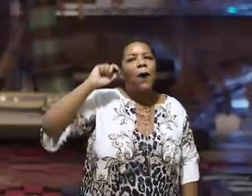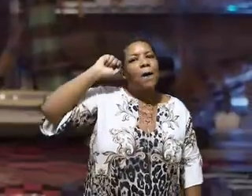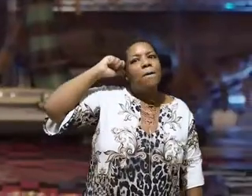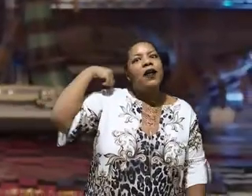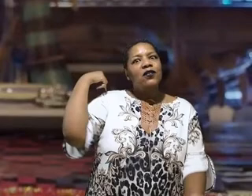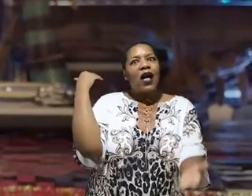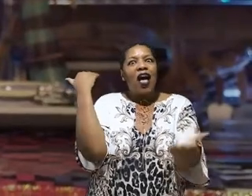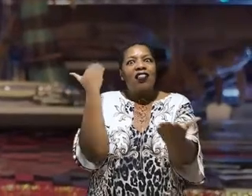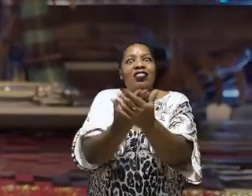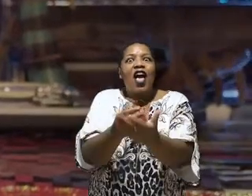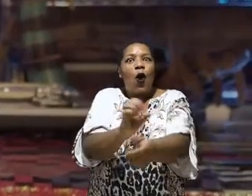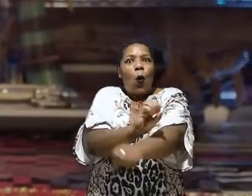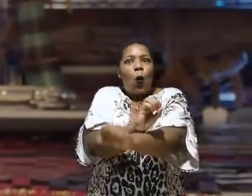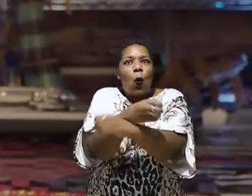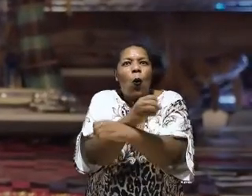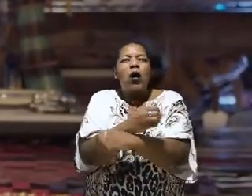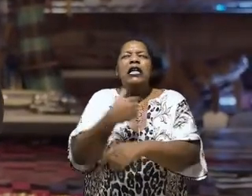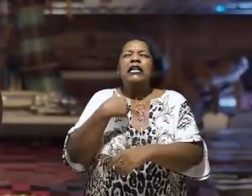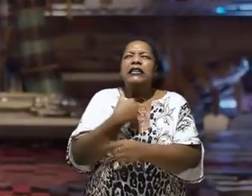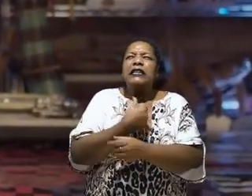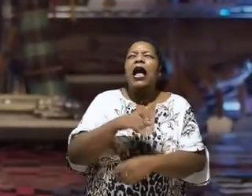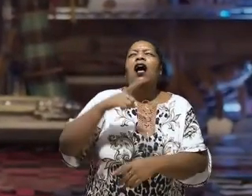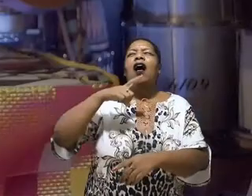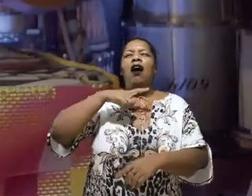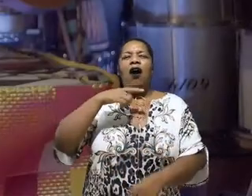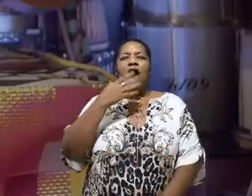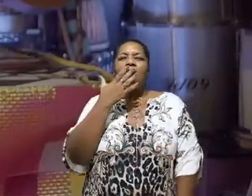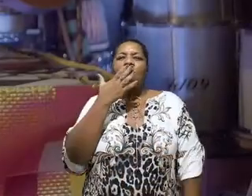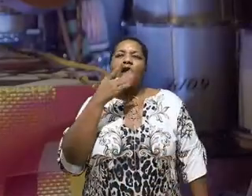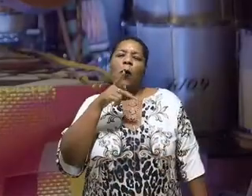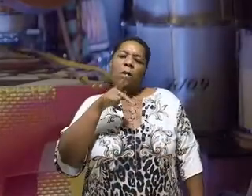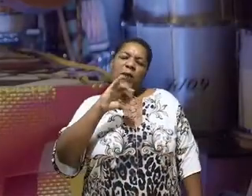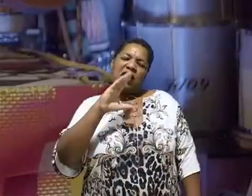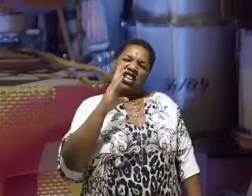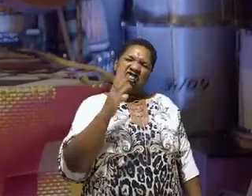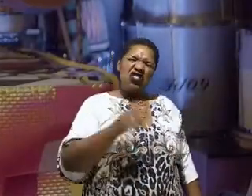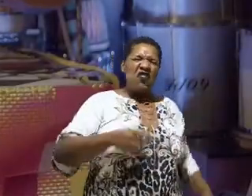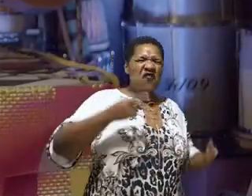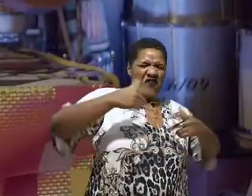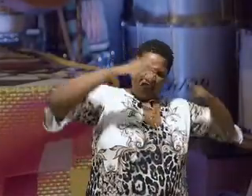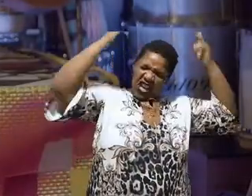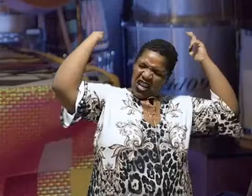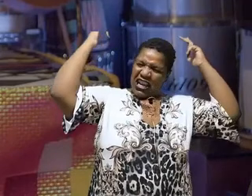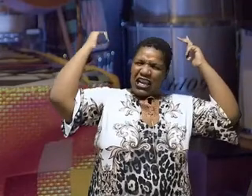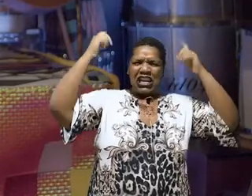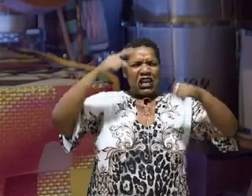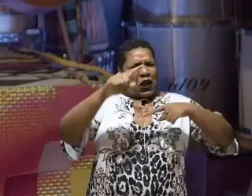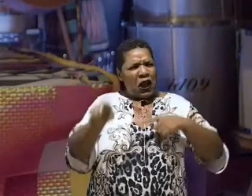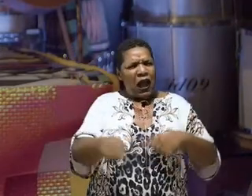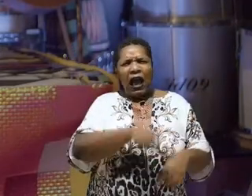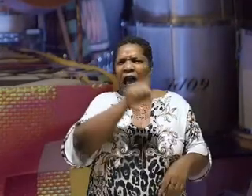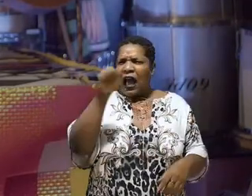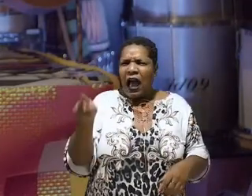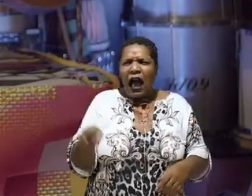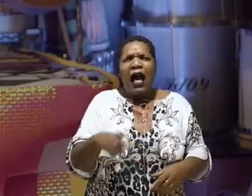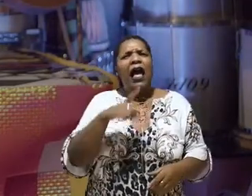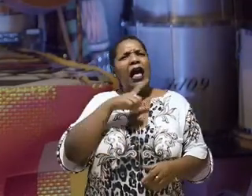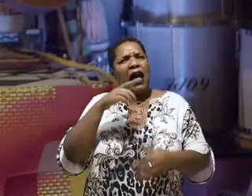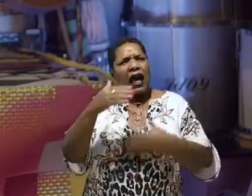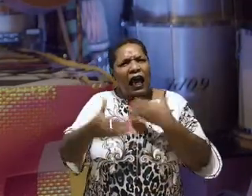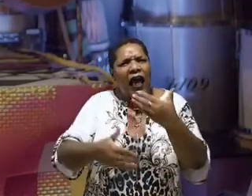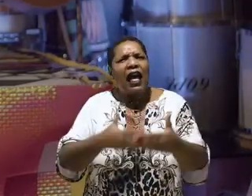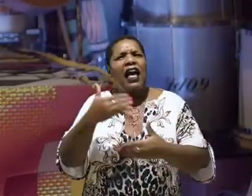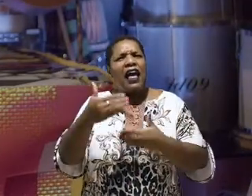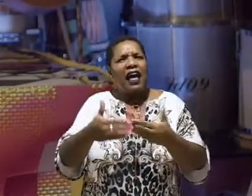altas fritas preto até o osso fossilizado na escavação ficou difícil vestir como gravação de Botão